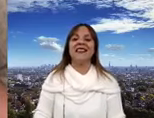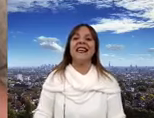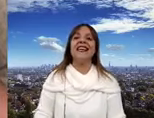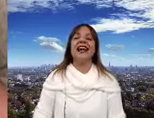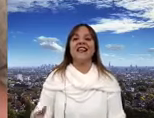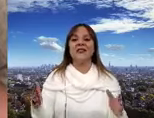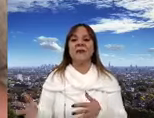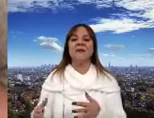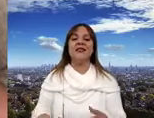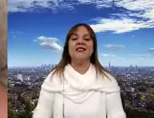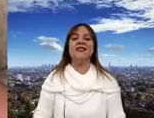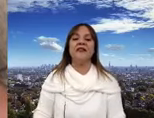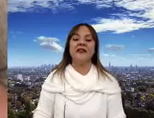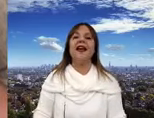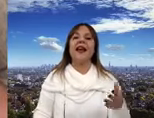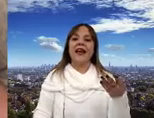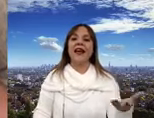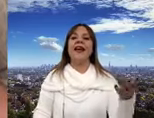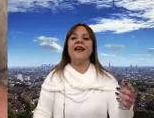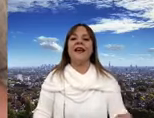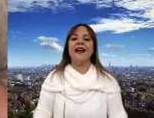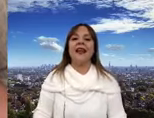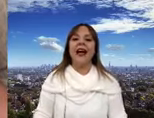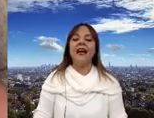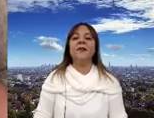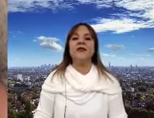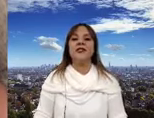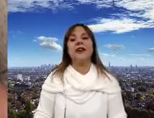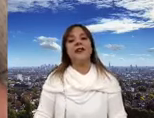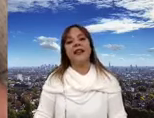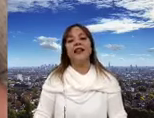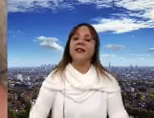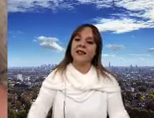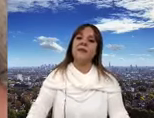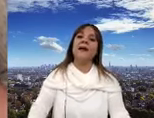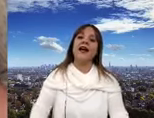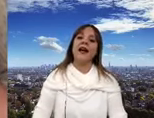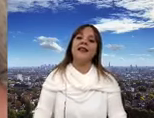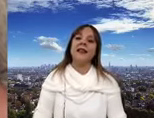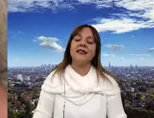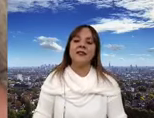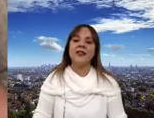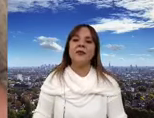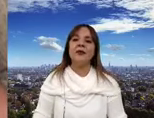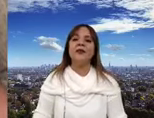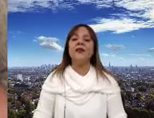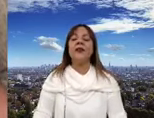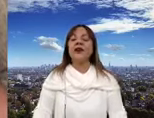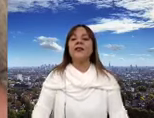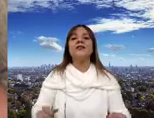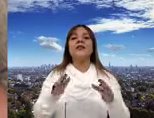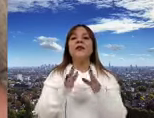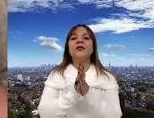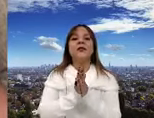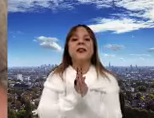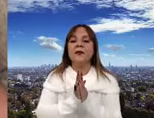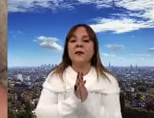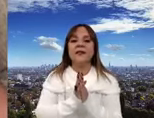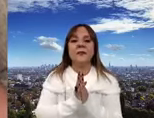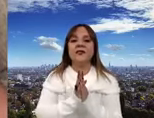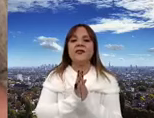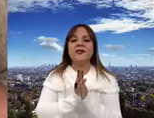dos prêmios da Santa Fé, é a live, poder divulgar o talento e receber a declaração de amor. Então, nossa, eu fiquei muito feliz com a participação